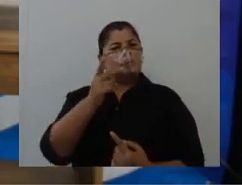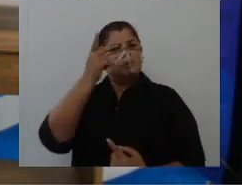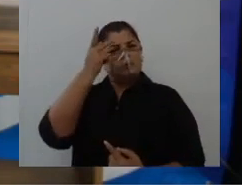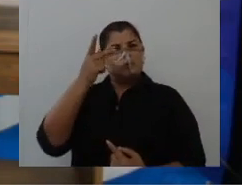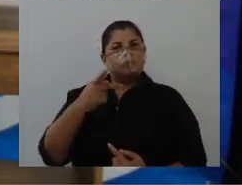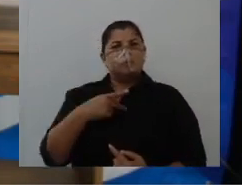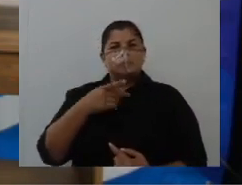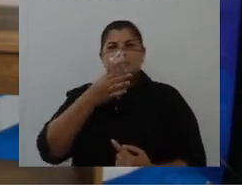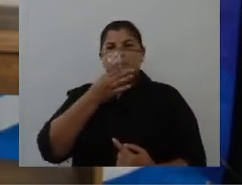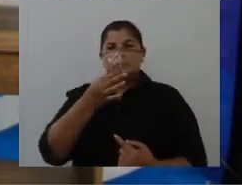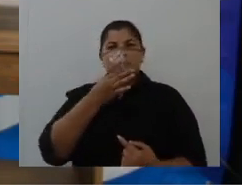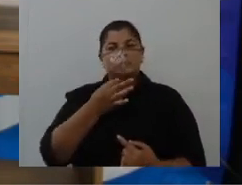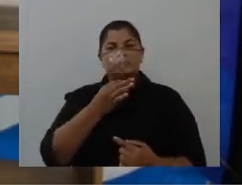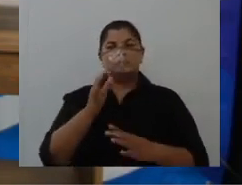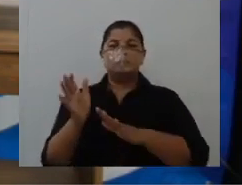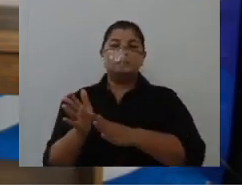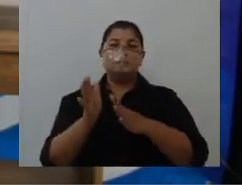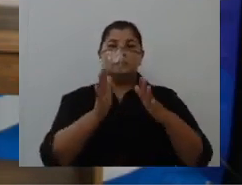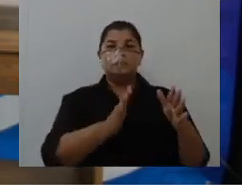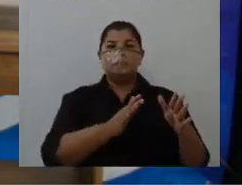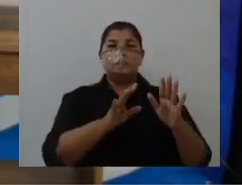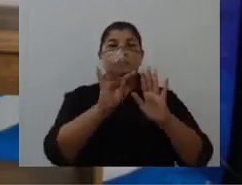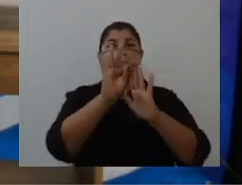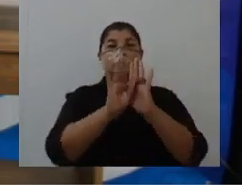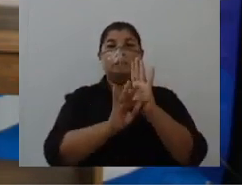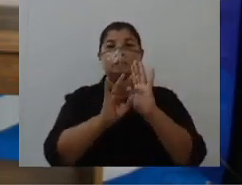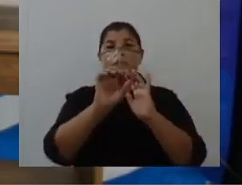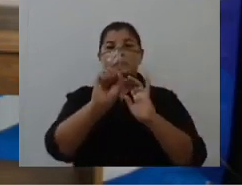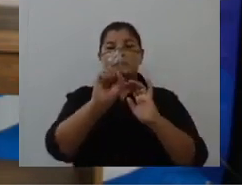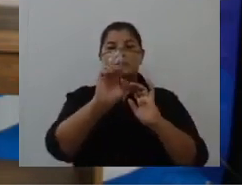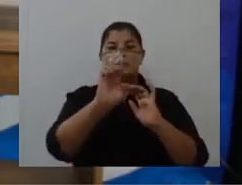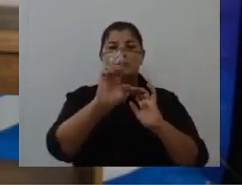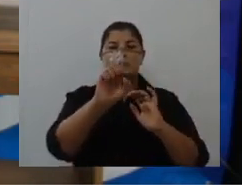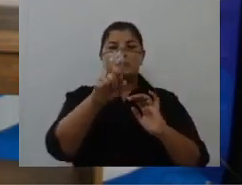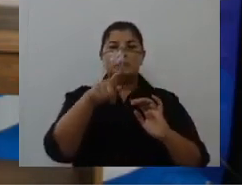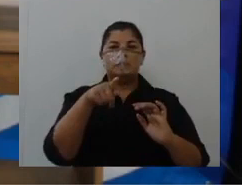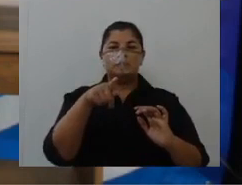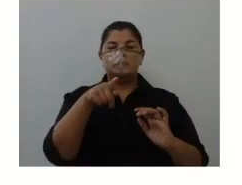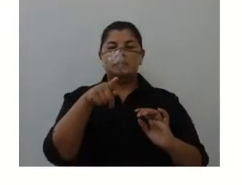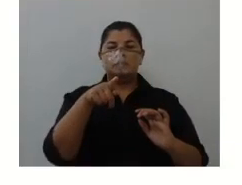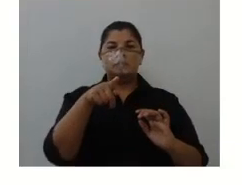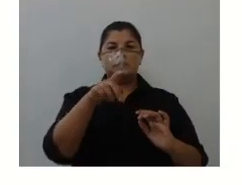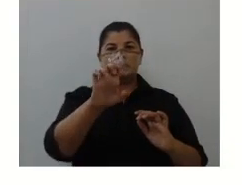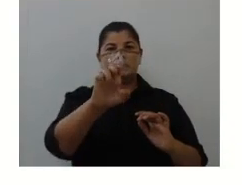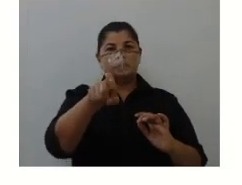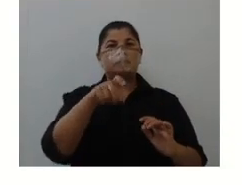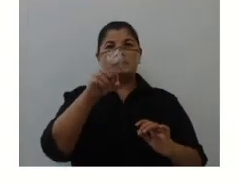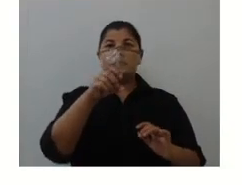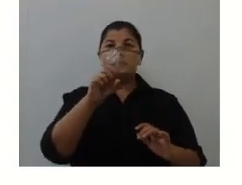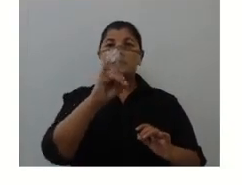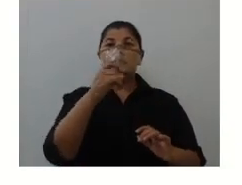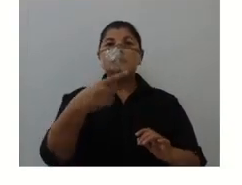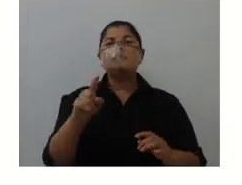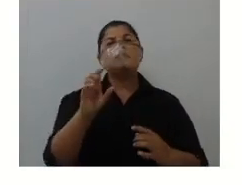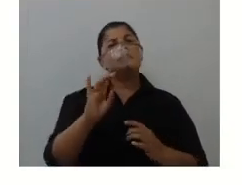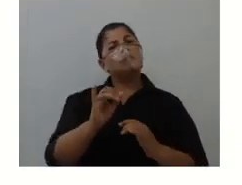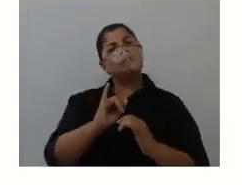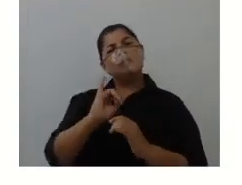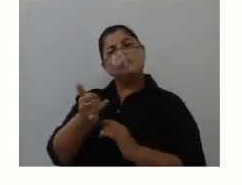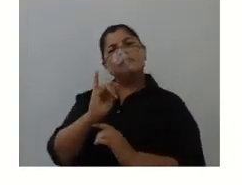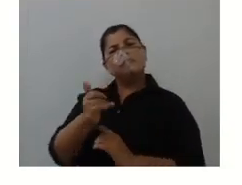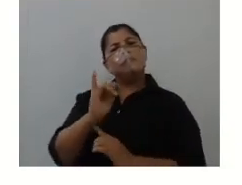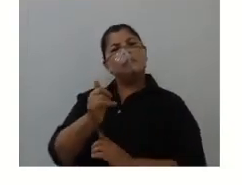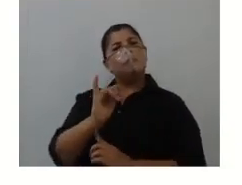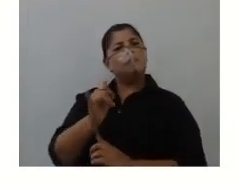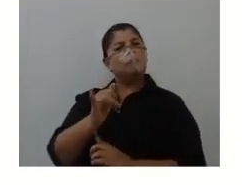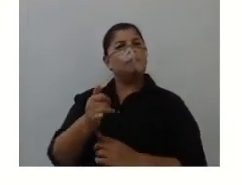a exposição, não. A exposição, ela apenas informa. O texto expositivo tem como característica principal a